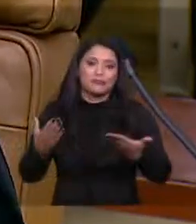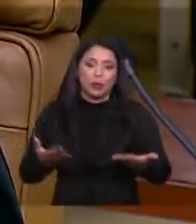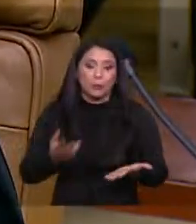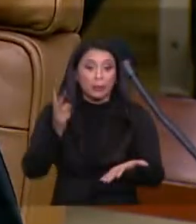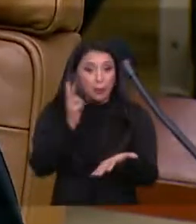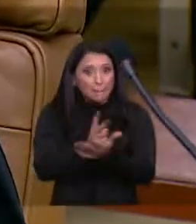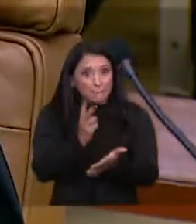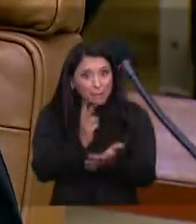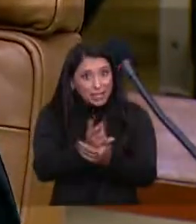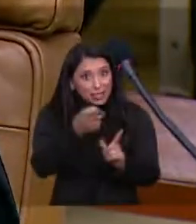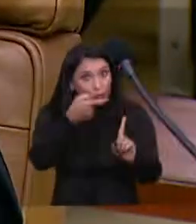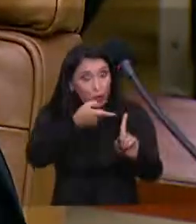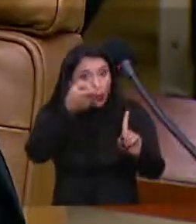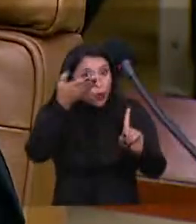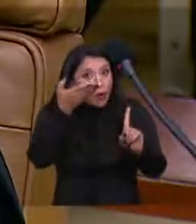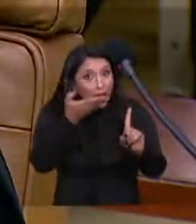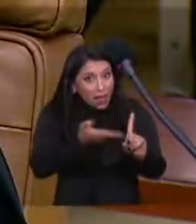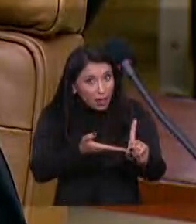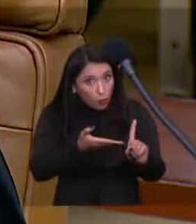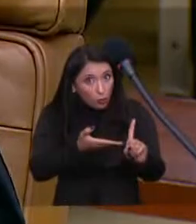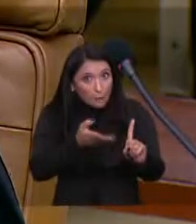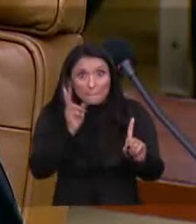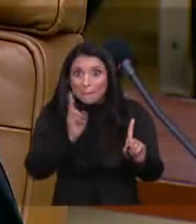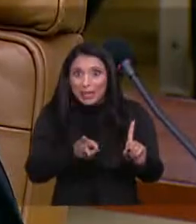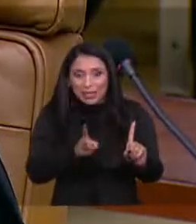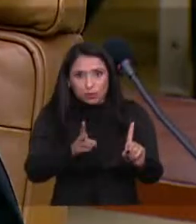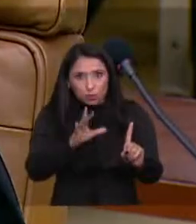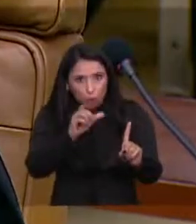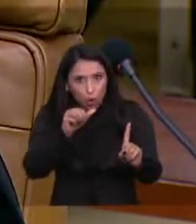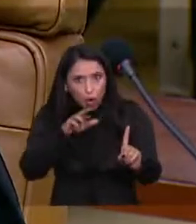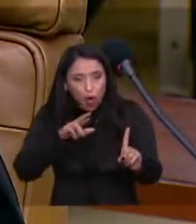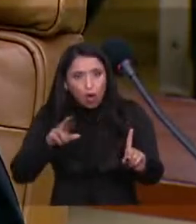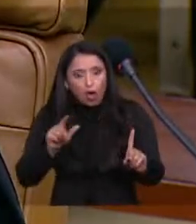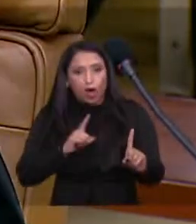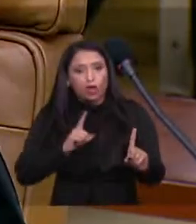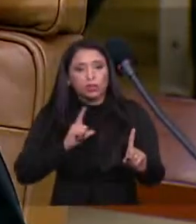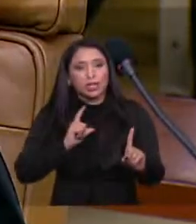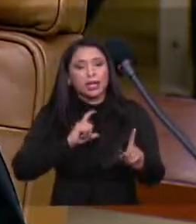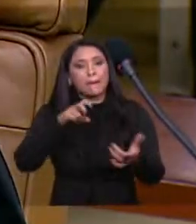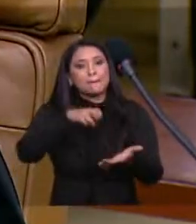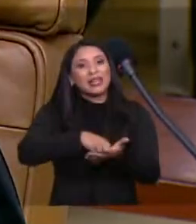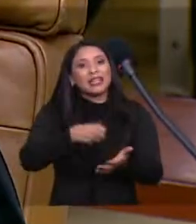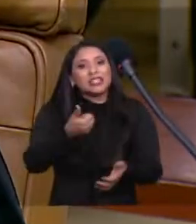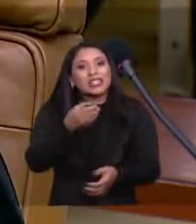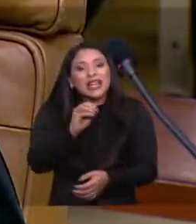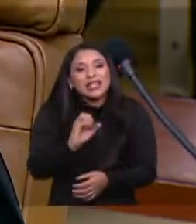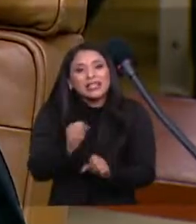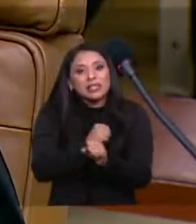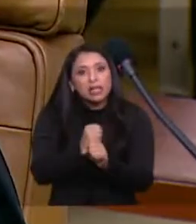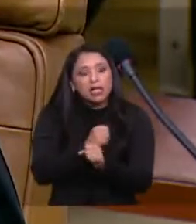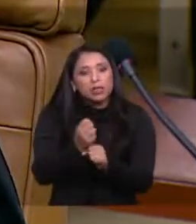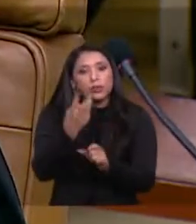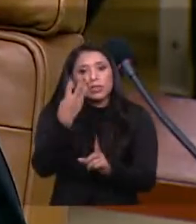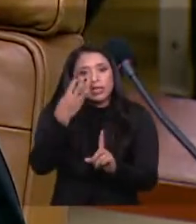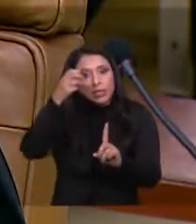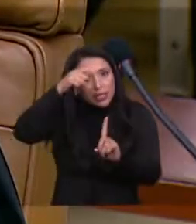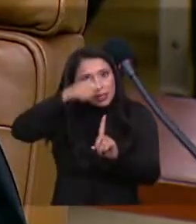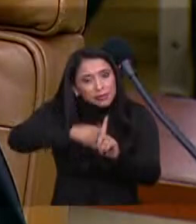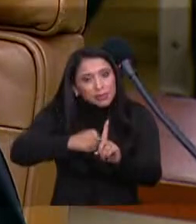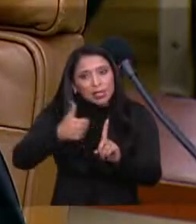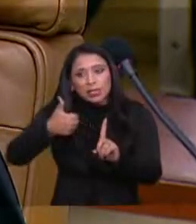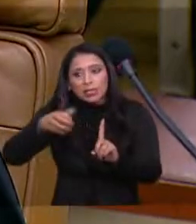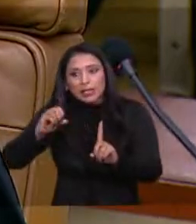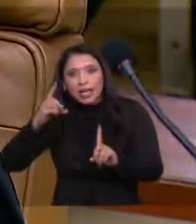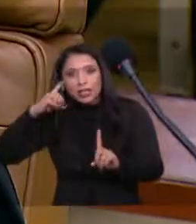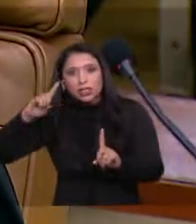o mesmo réu para o mesmo réu sugeriu ainda apenas de 10 anos e três meses e